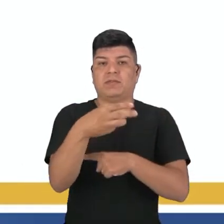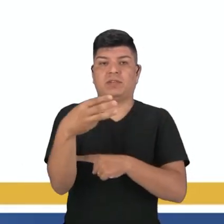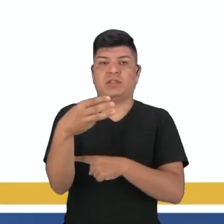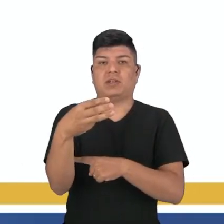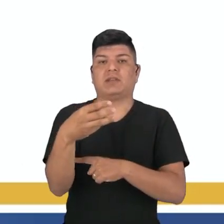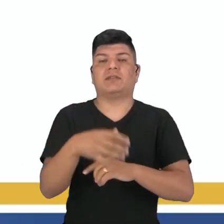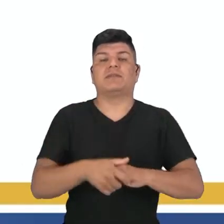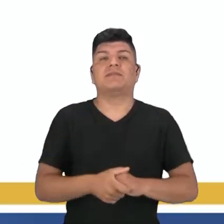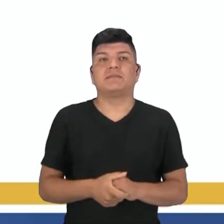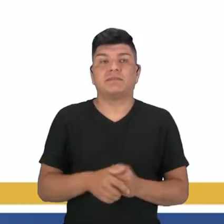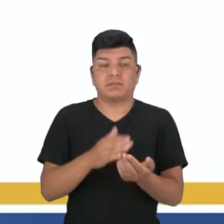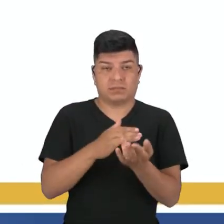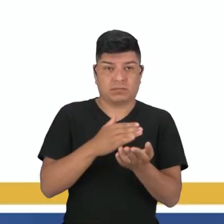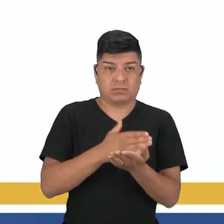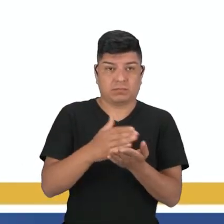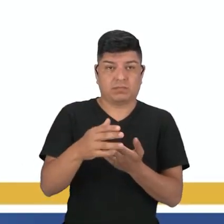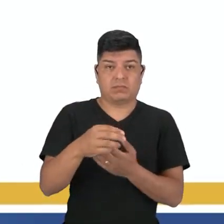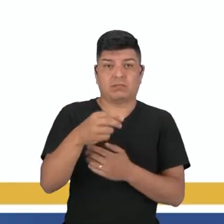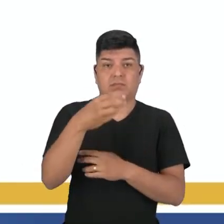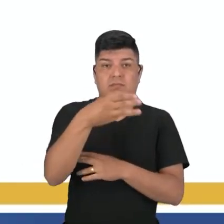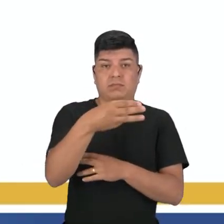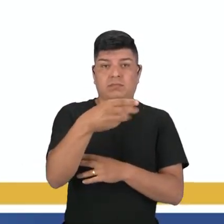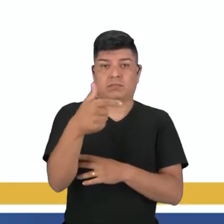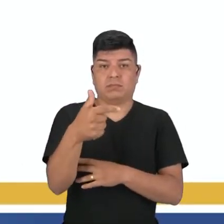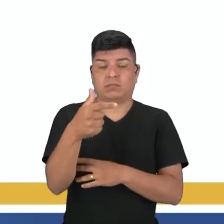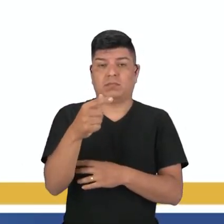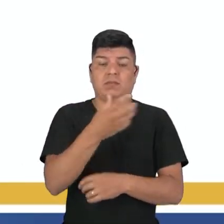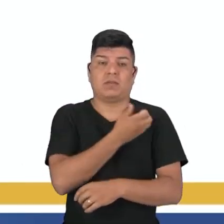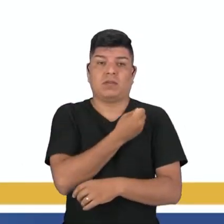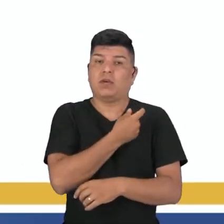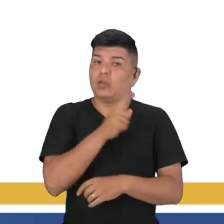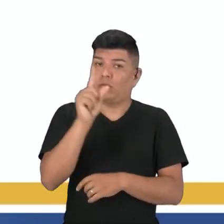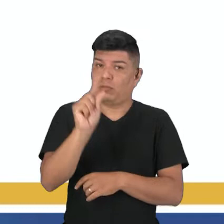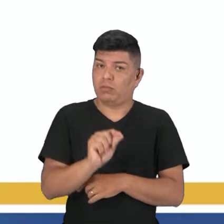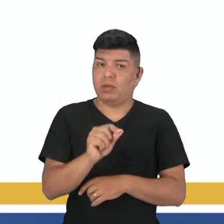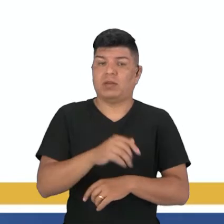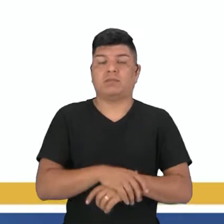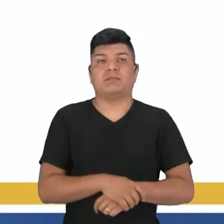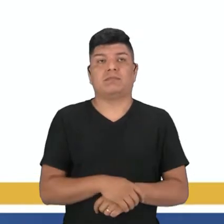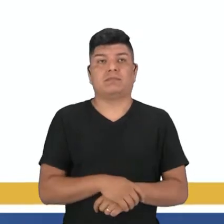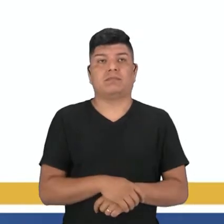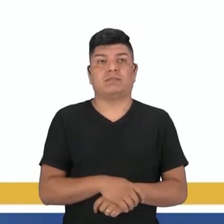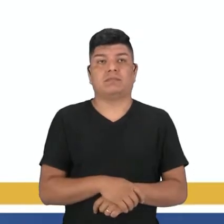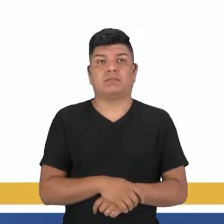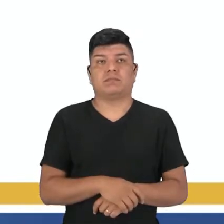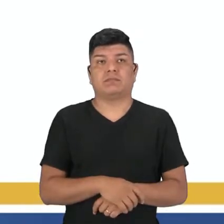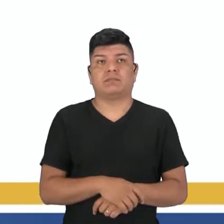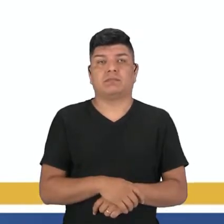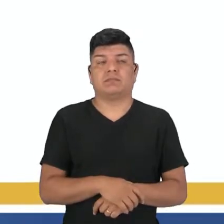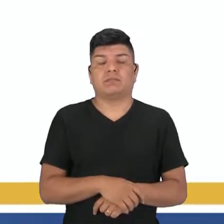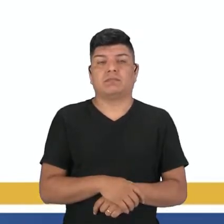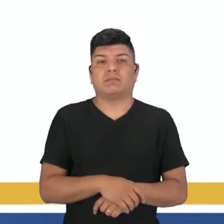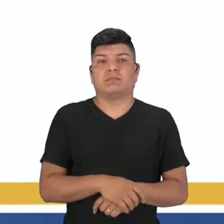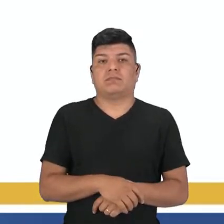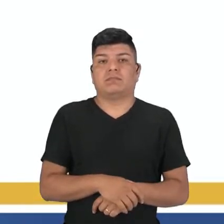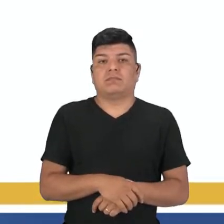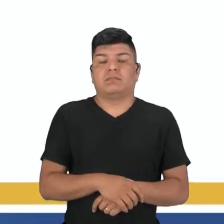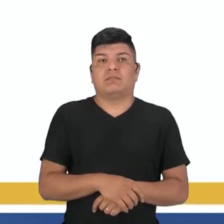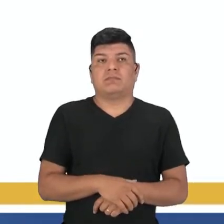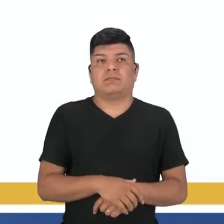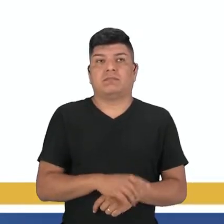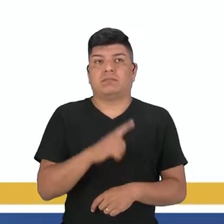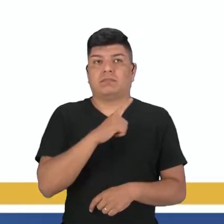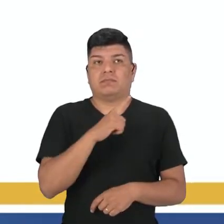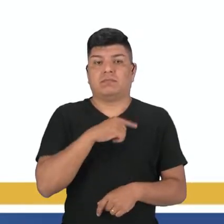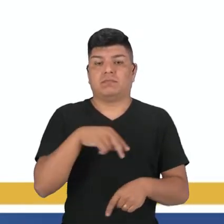23. Começamos aqui pelo 32, que é um número menor, fica mais fácil de fazer essa divisão. E aí eu tenho 32